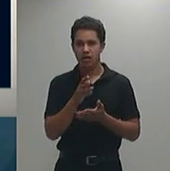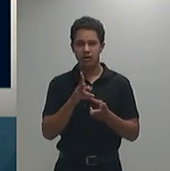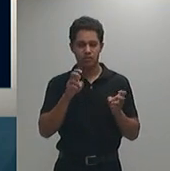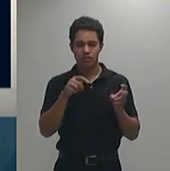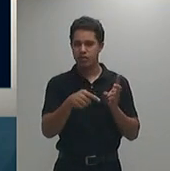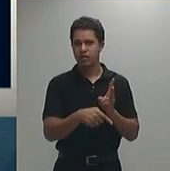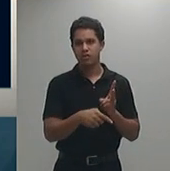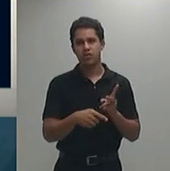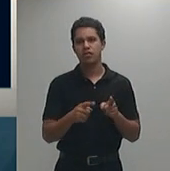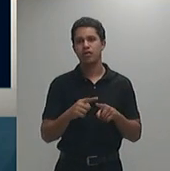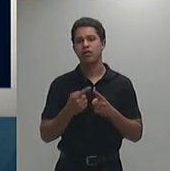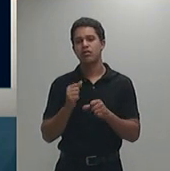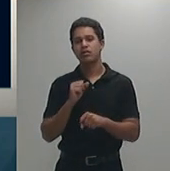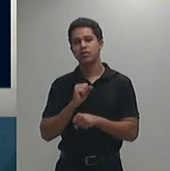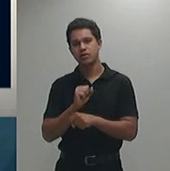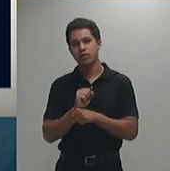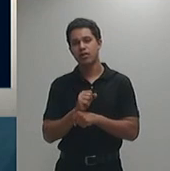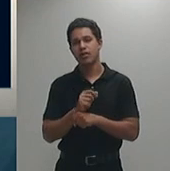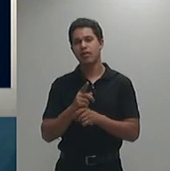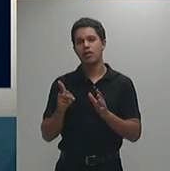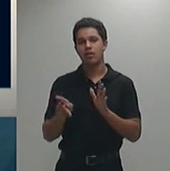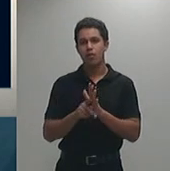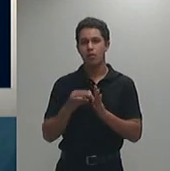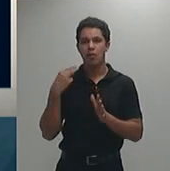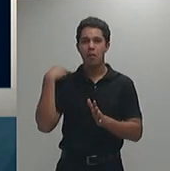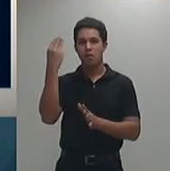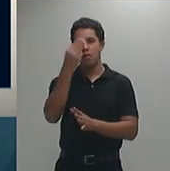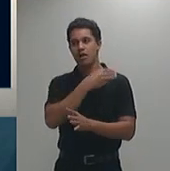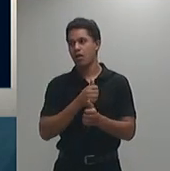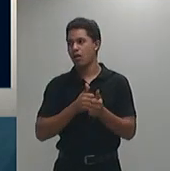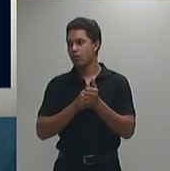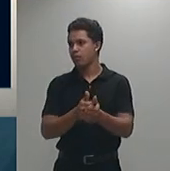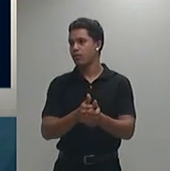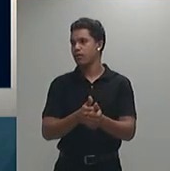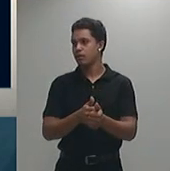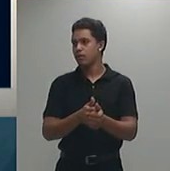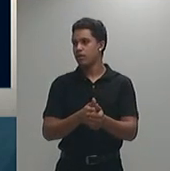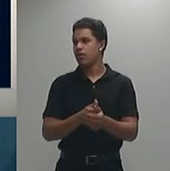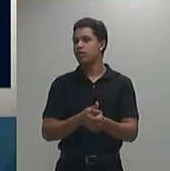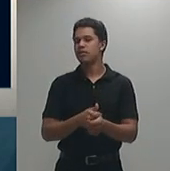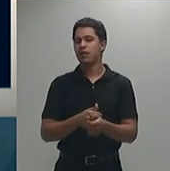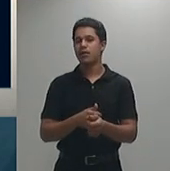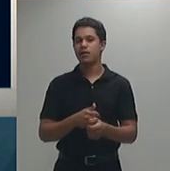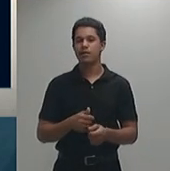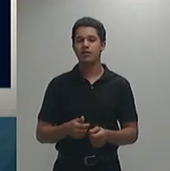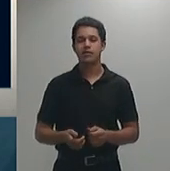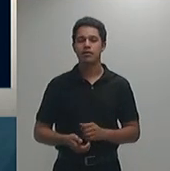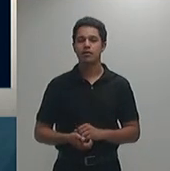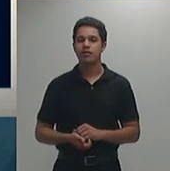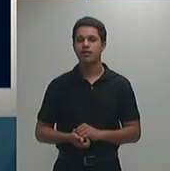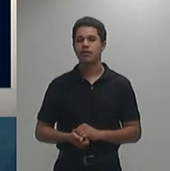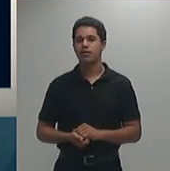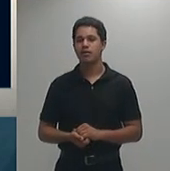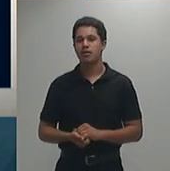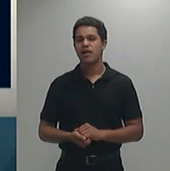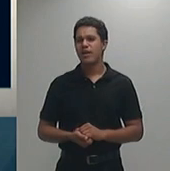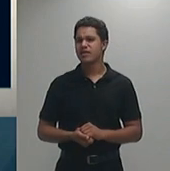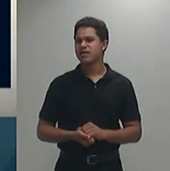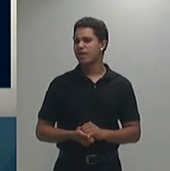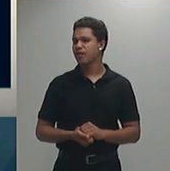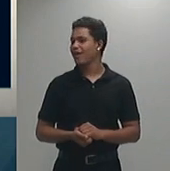Senhora Aparecida nos acompanhando nessa jornada Muito obrigado também agradeço a vossa excelência e vamos iniciar pelos Recursos